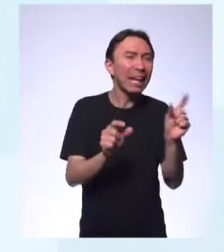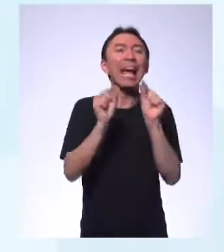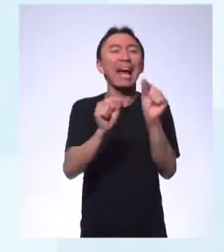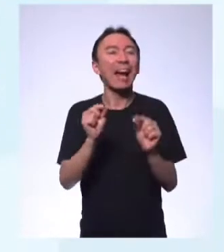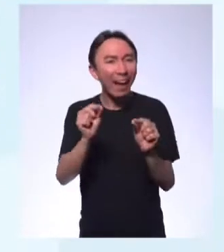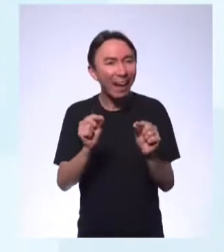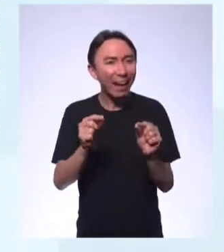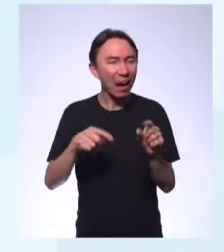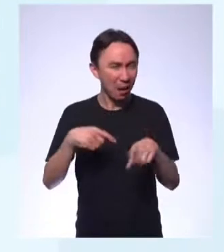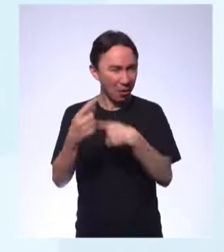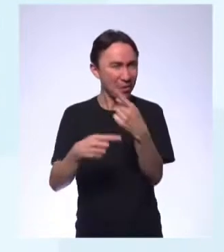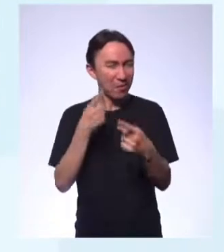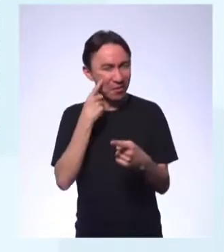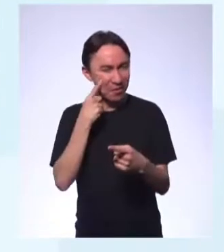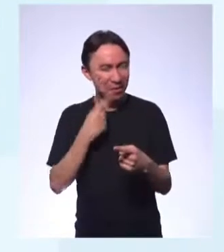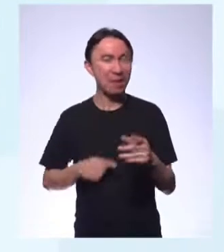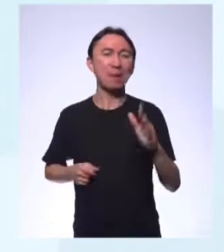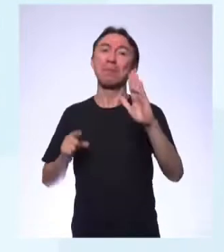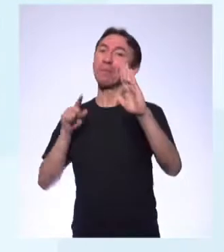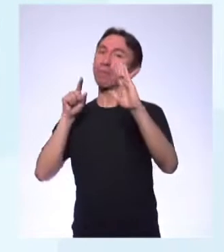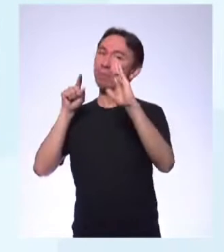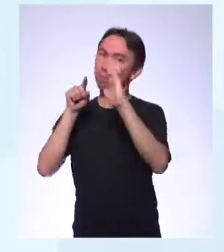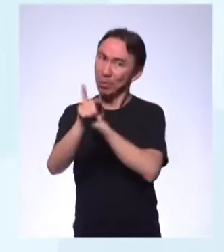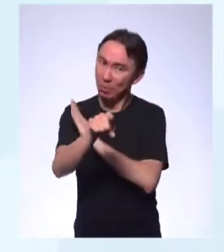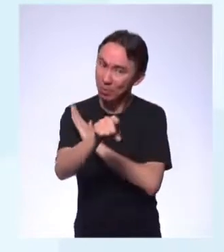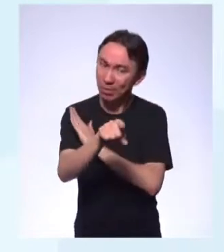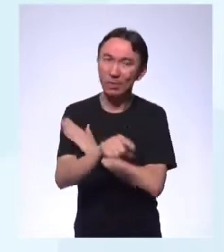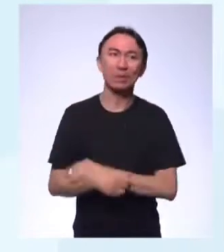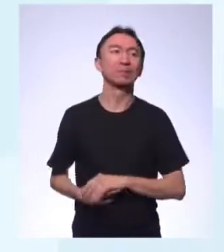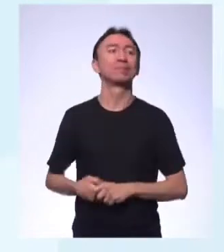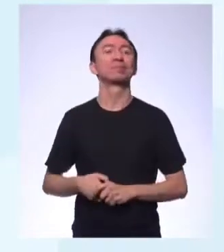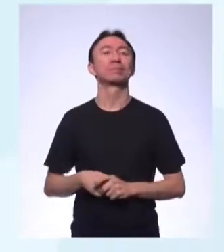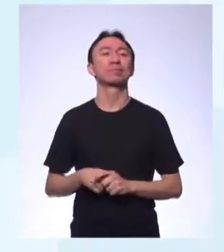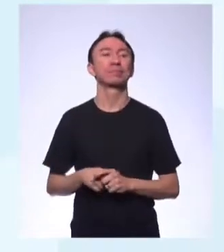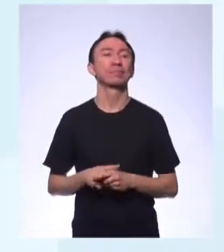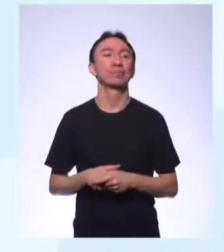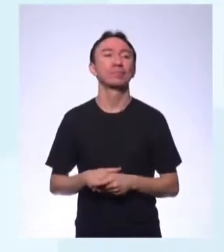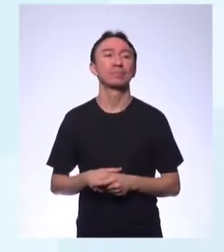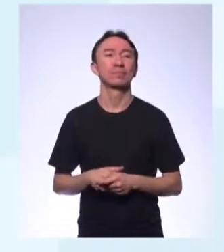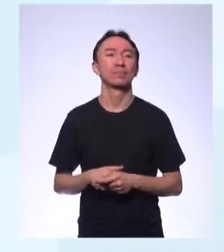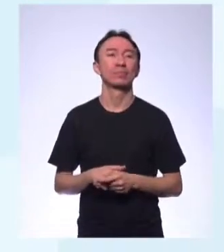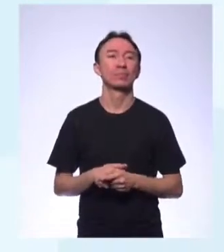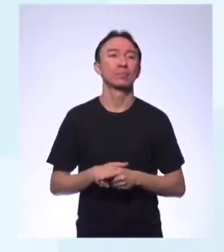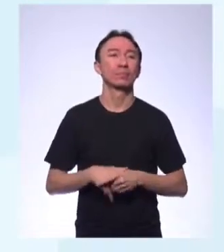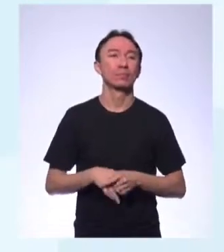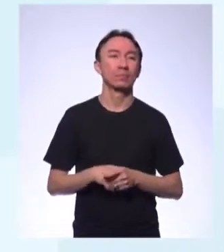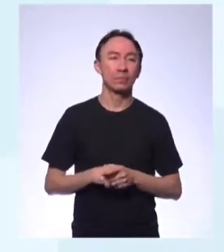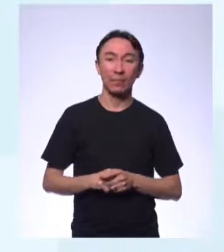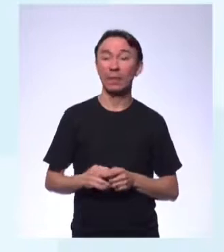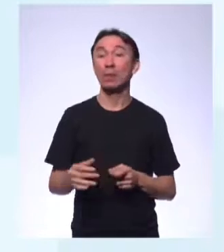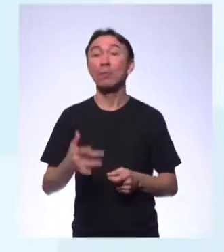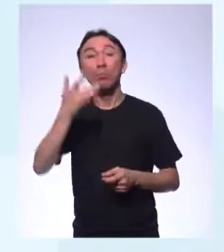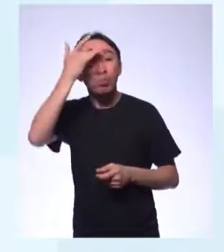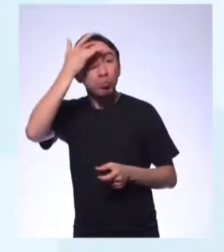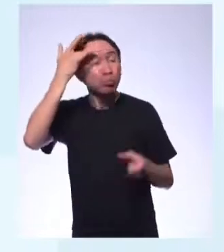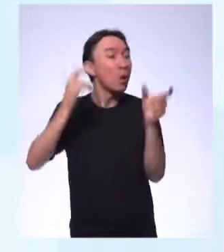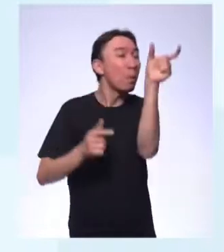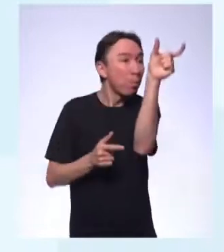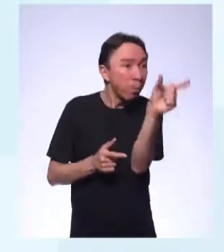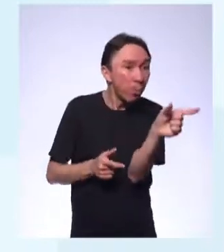que a pergunta. Bem devagar, acho que deu tempo. É essa. como são as personagens e